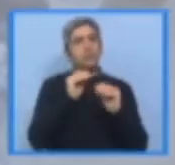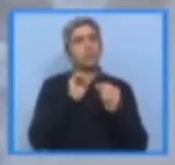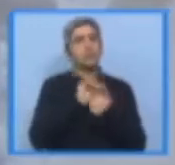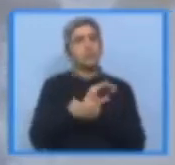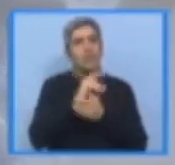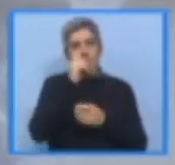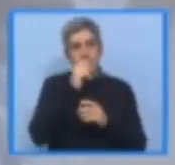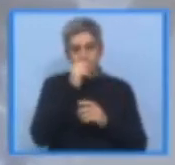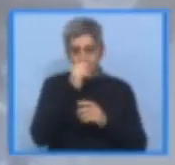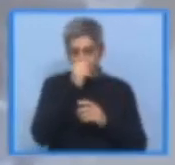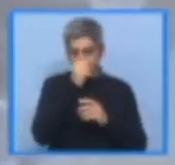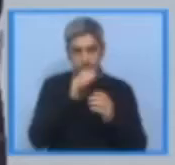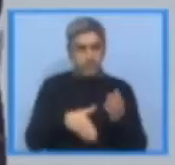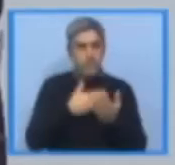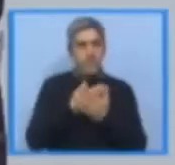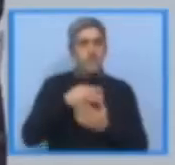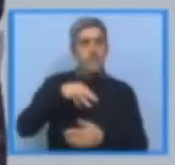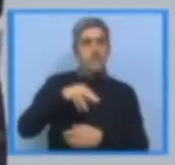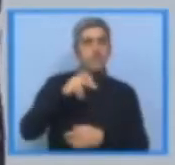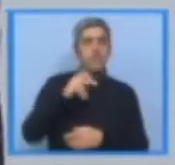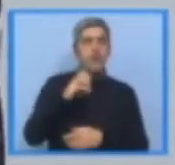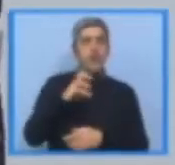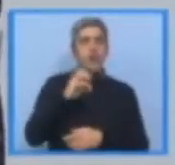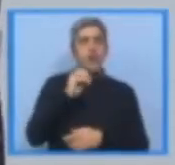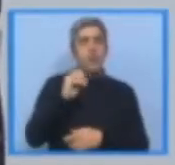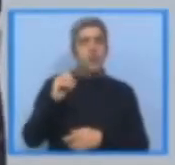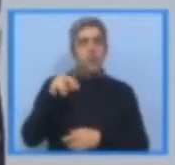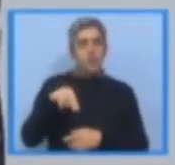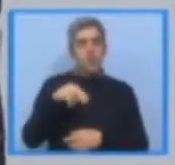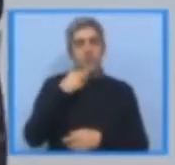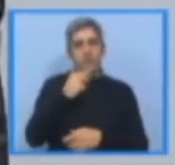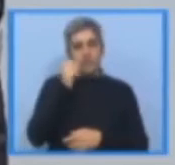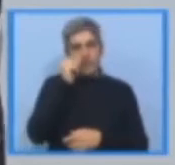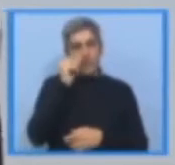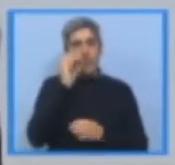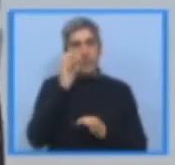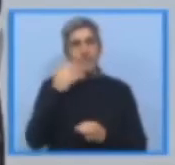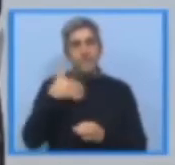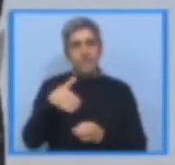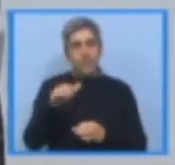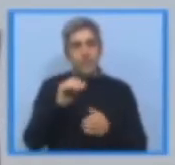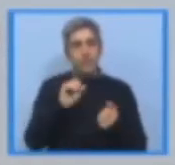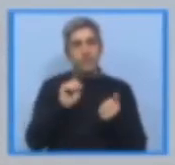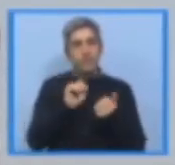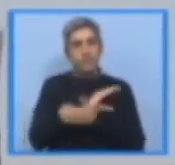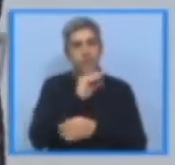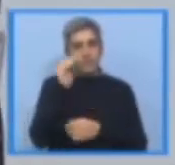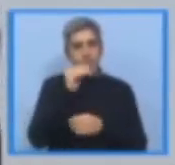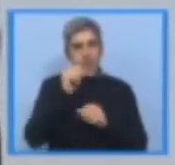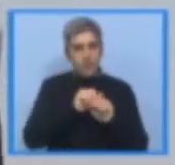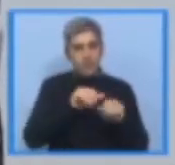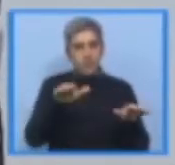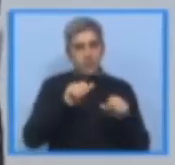que a candidatura do presidente Macron, a certa altura disse, tenham cuidado que vão ser espalhadas notícias falsas sobre